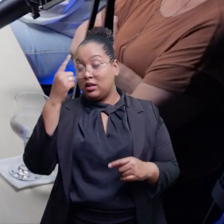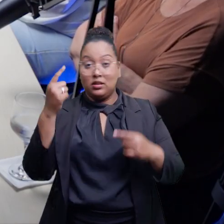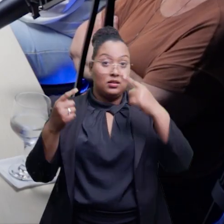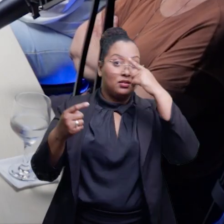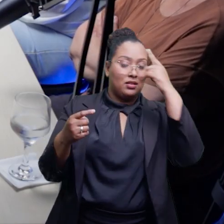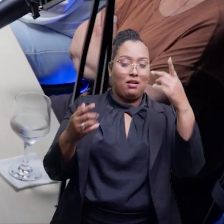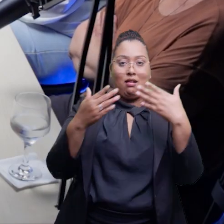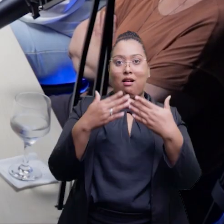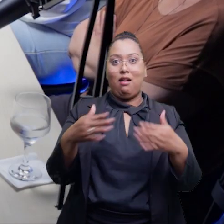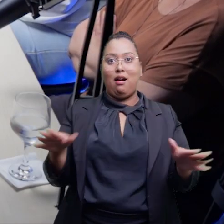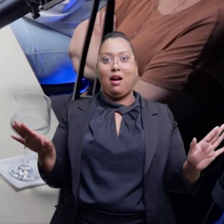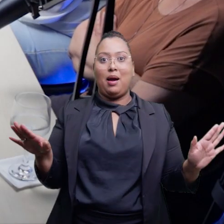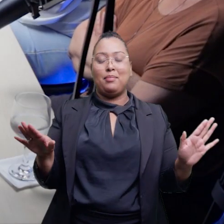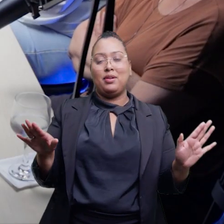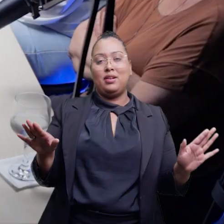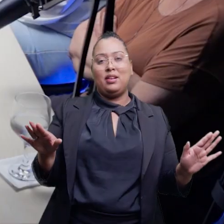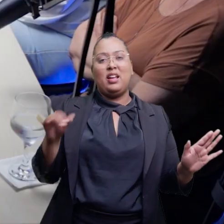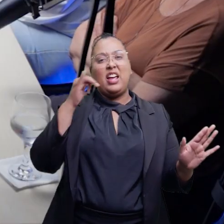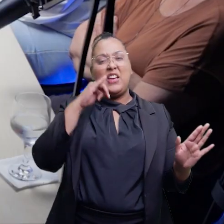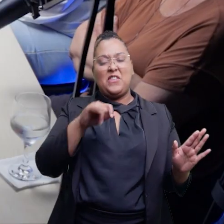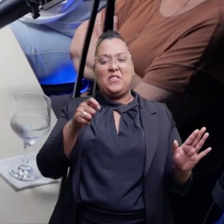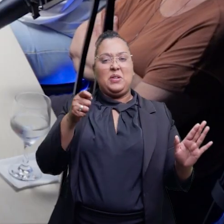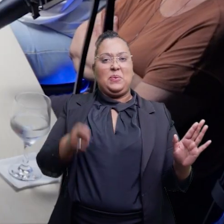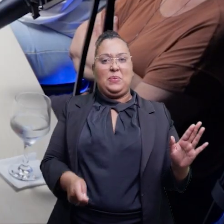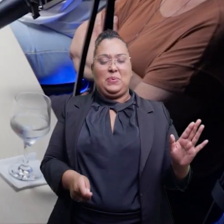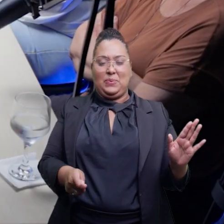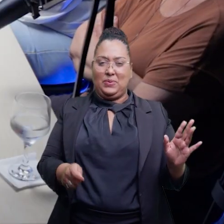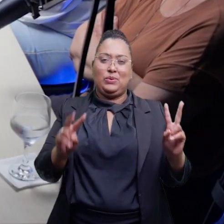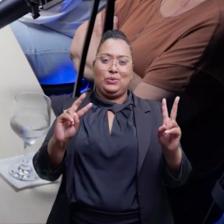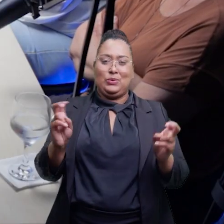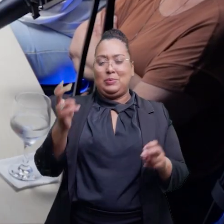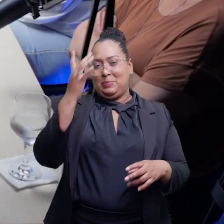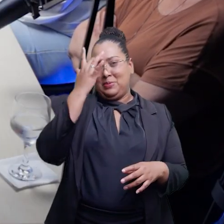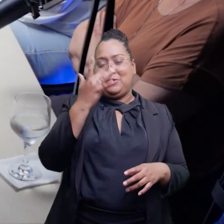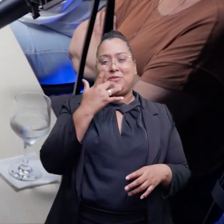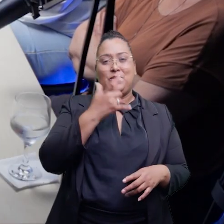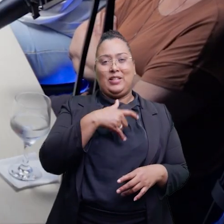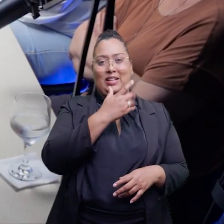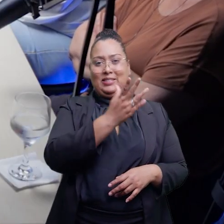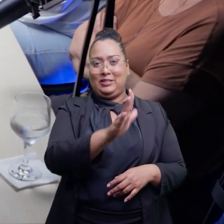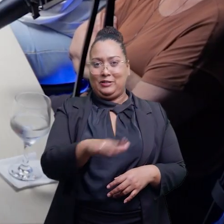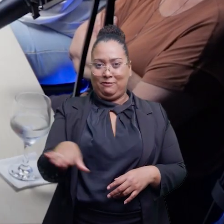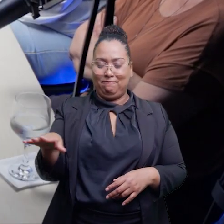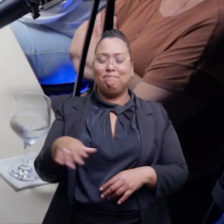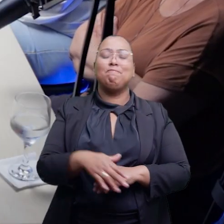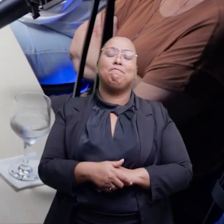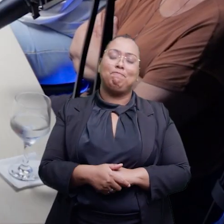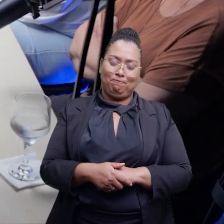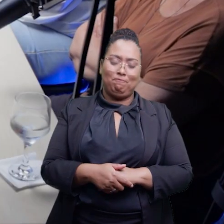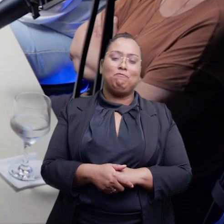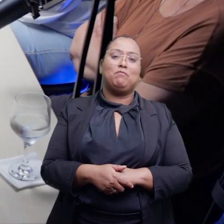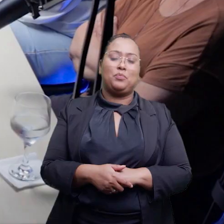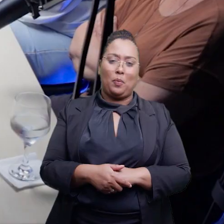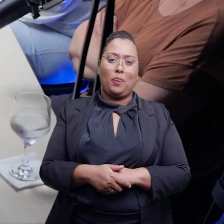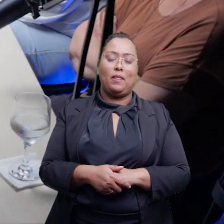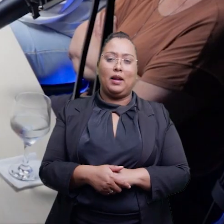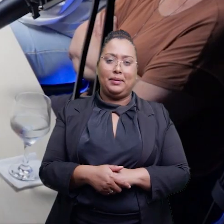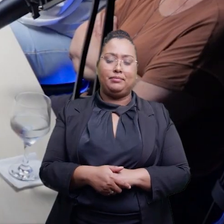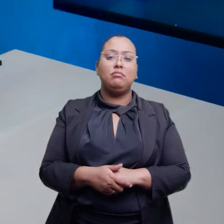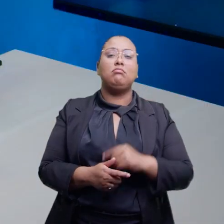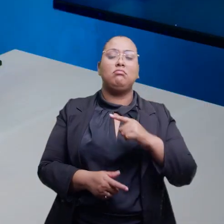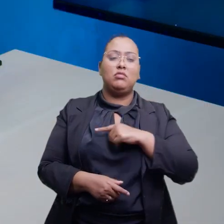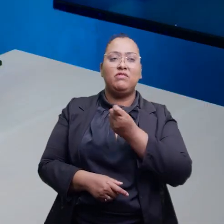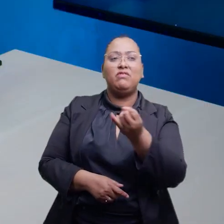de ideias quanto ao perfil procurado. Então, é exatamente a questão da conta não fecha. A gente